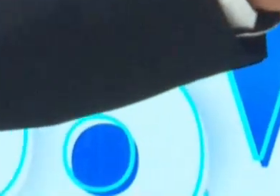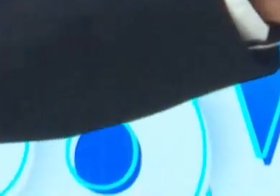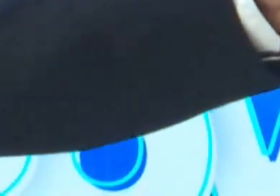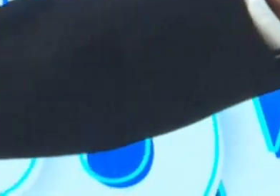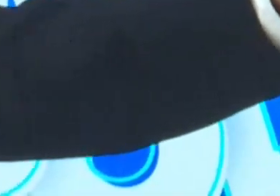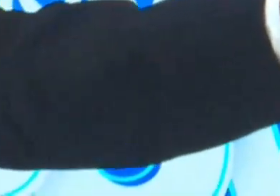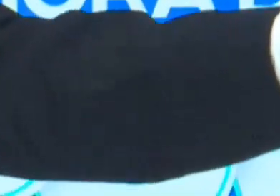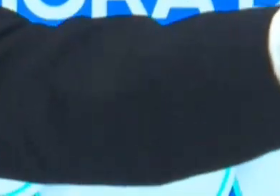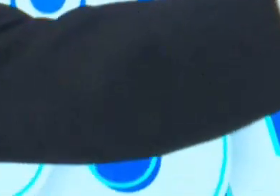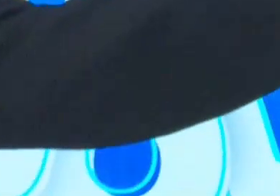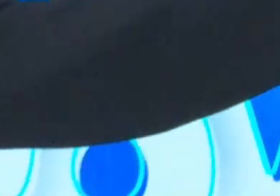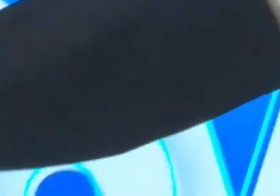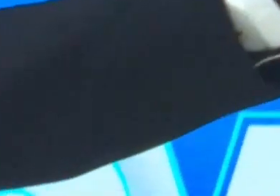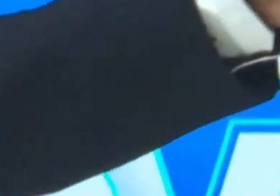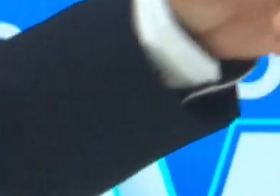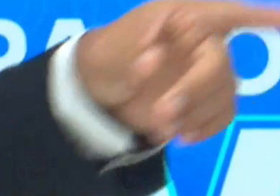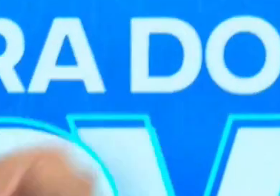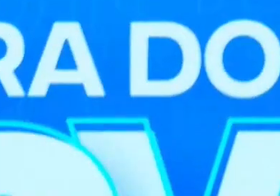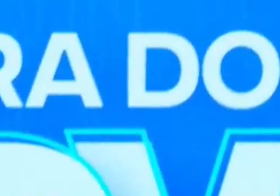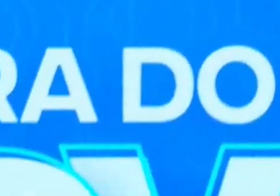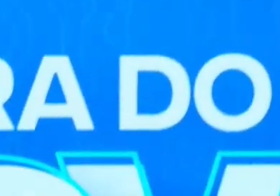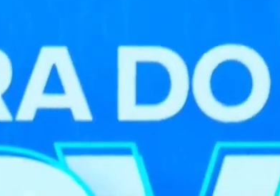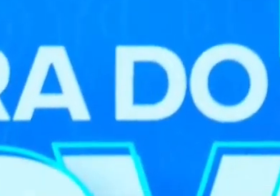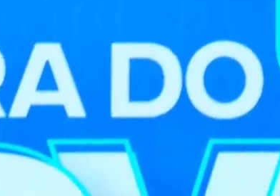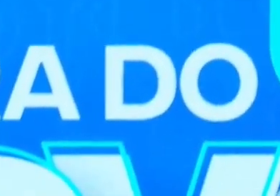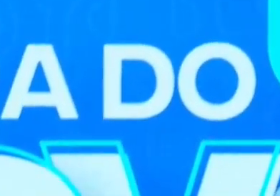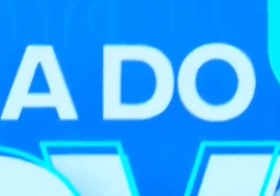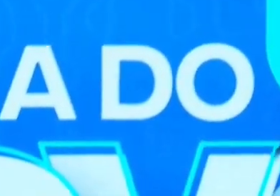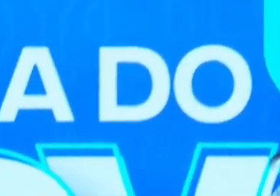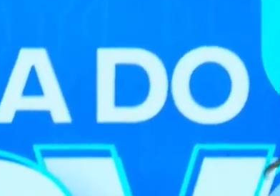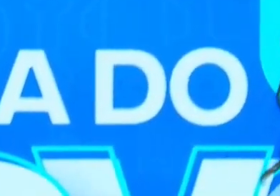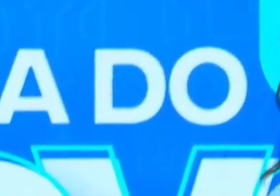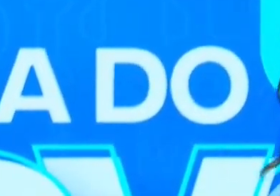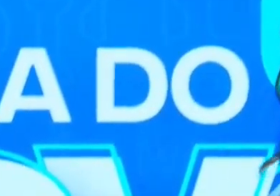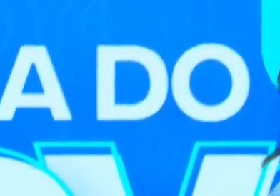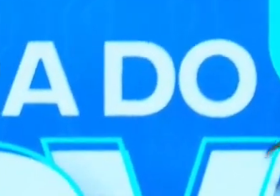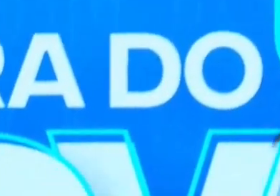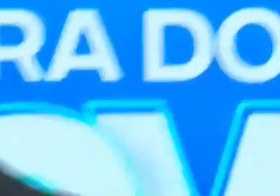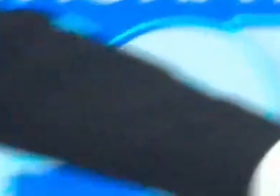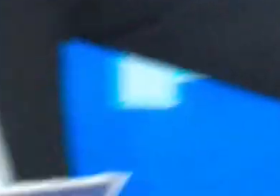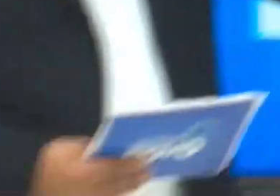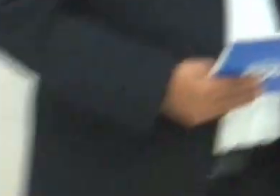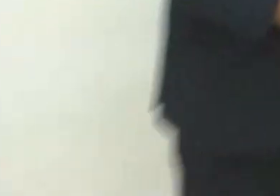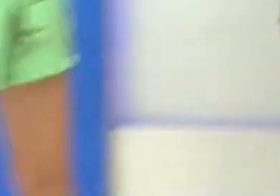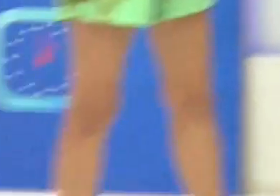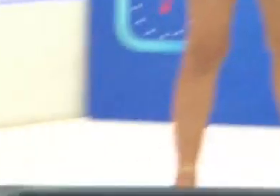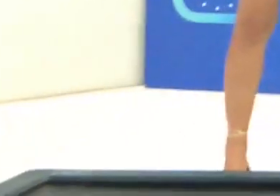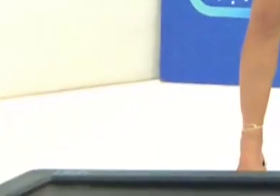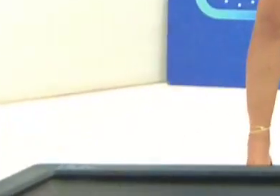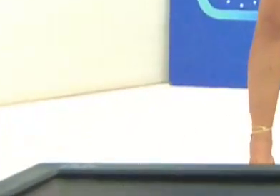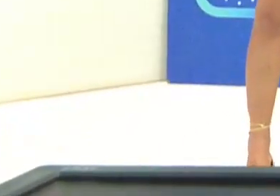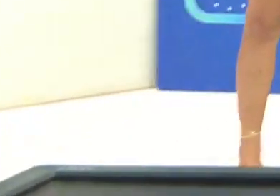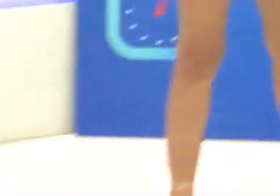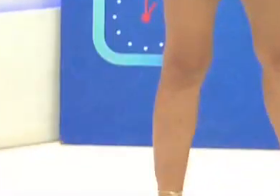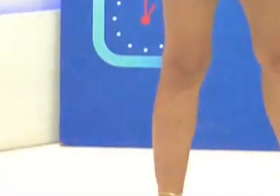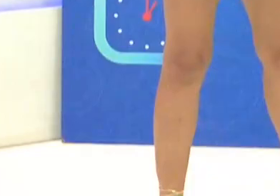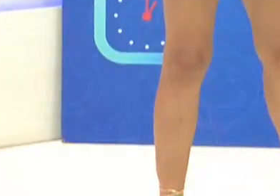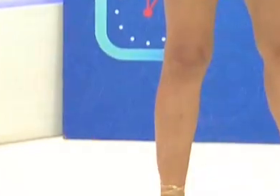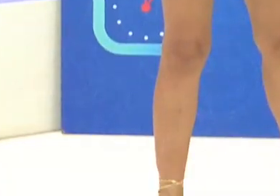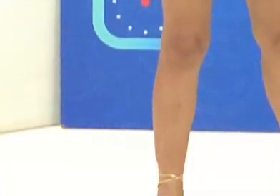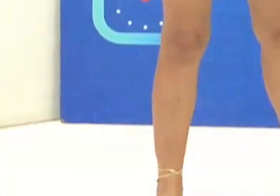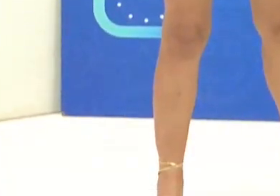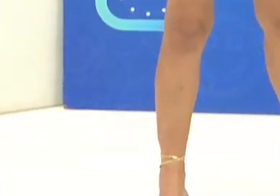dela? Fecha aqui na boca da Titela, fecha aí, ó. É pra combinar com a O que é isso aí na sua boca, minha filha? Tira o microfone embaixo aí. Se é a sua